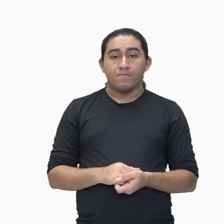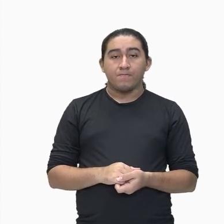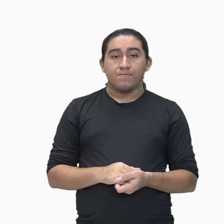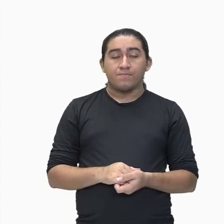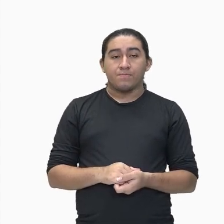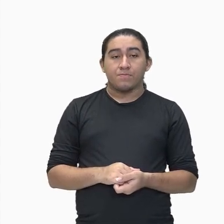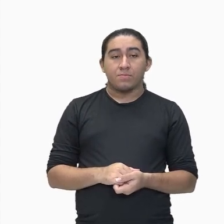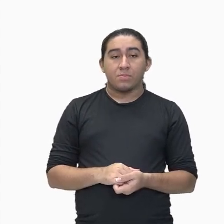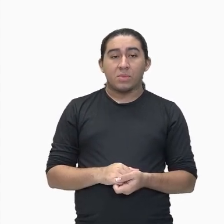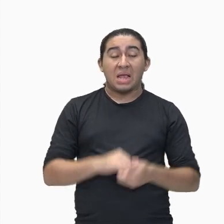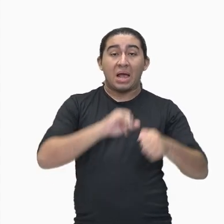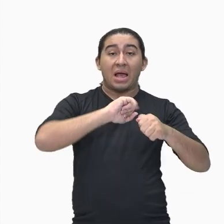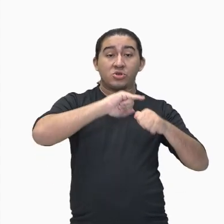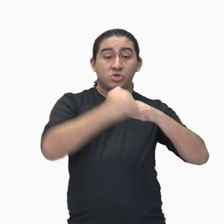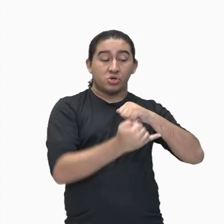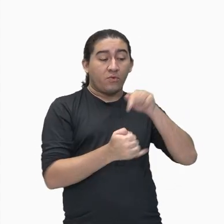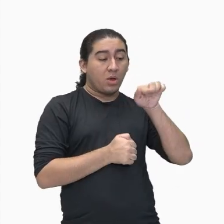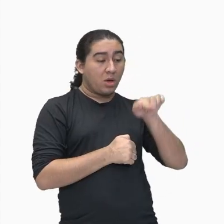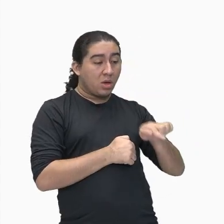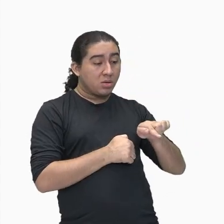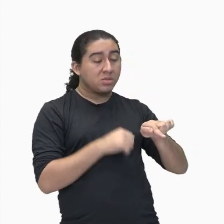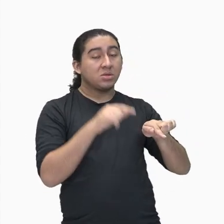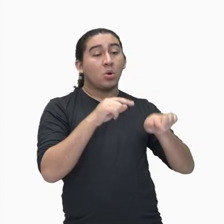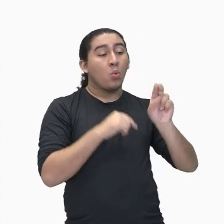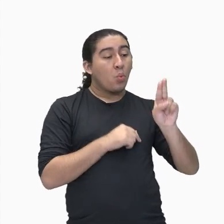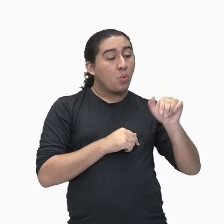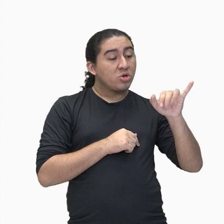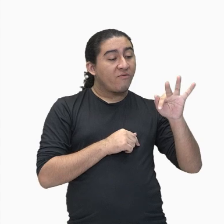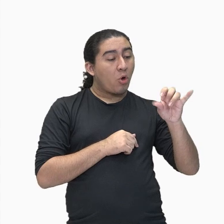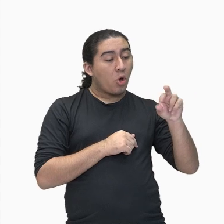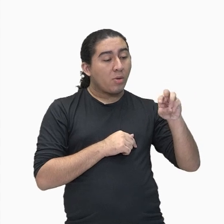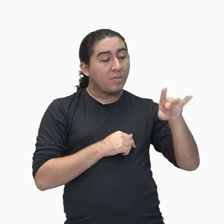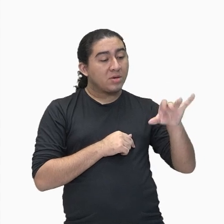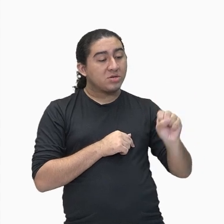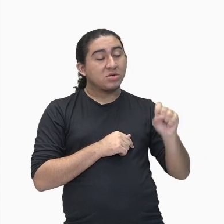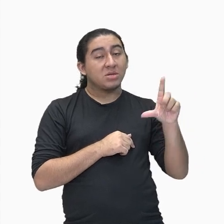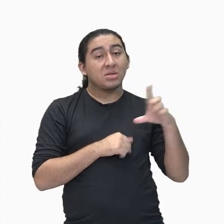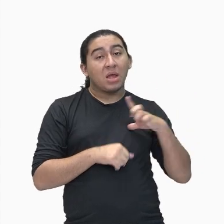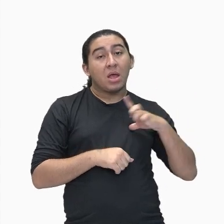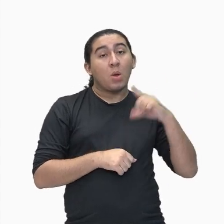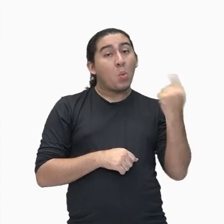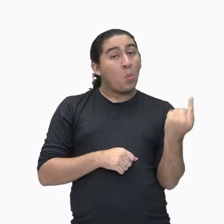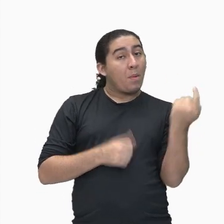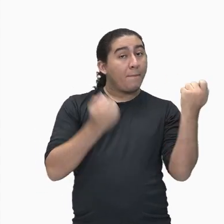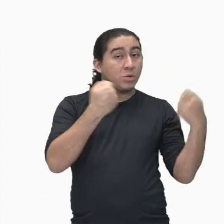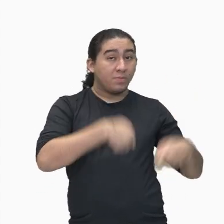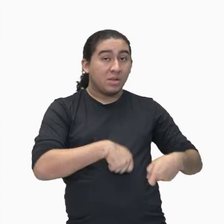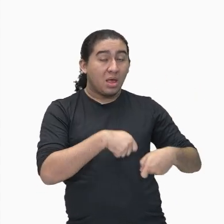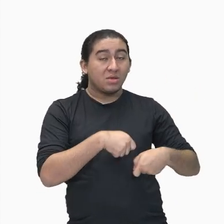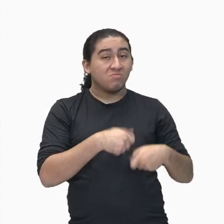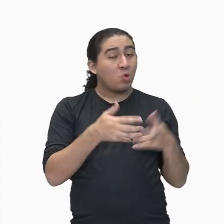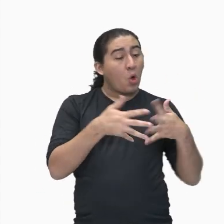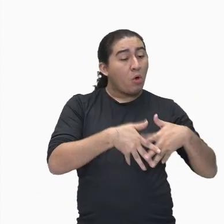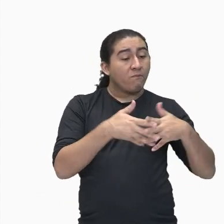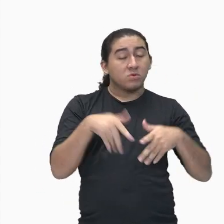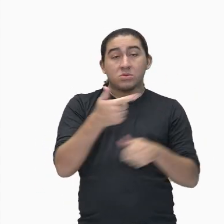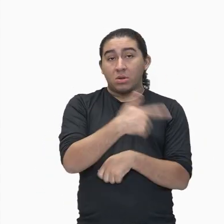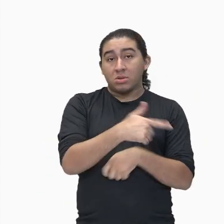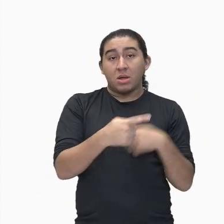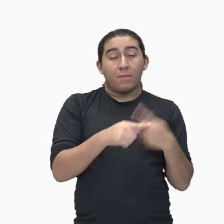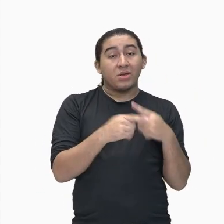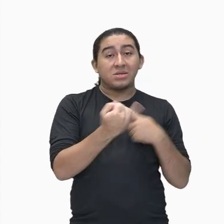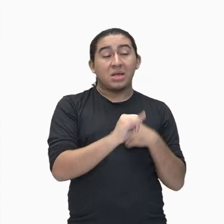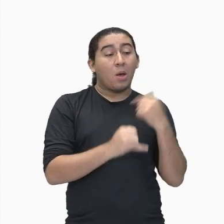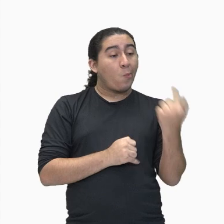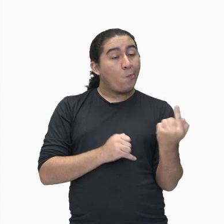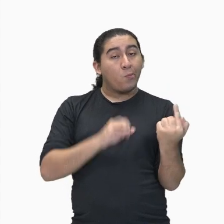adjetivos uniformes apresentam apenas uma forma. Olha, você não vai se confundir nunca, porque uni,